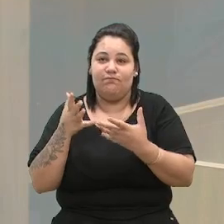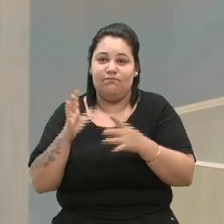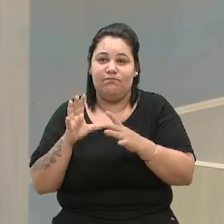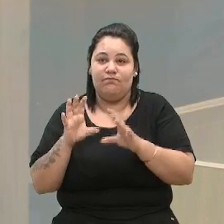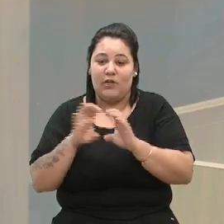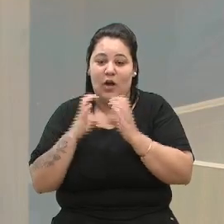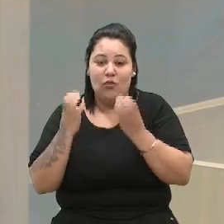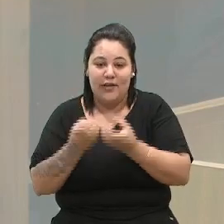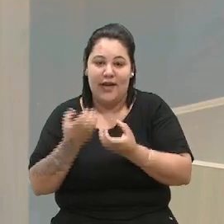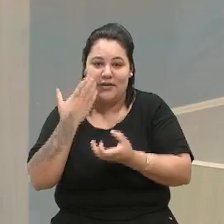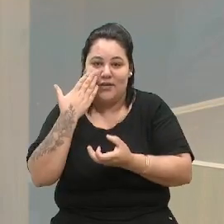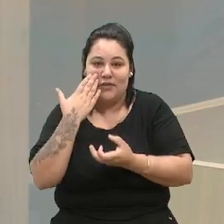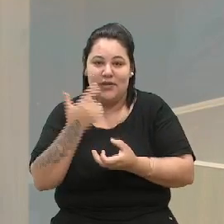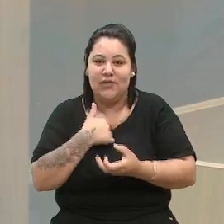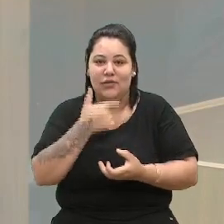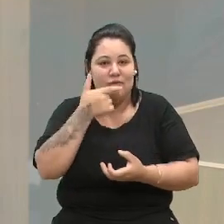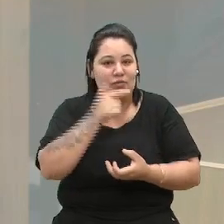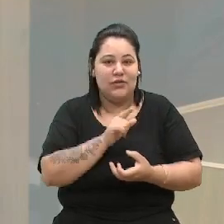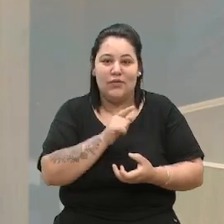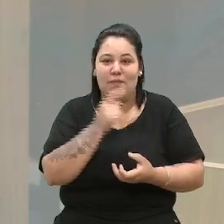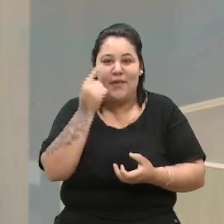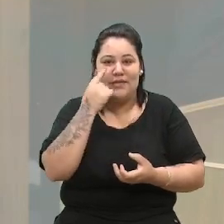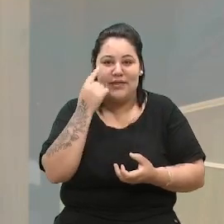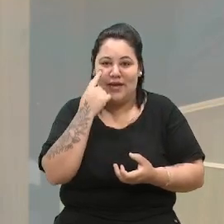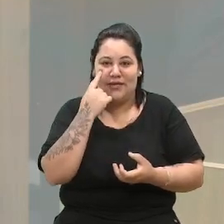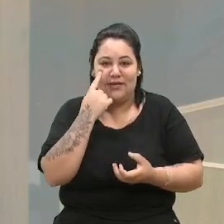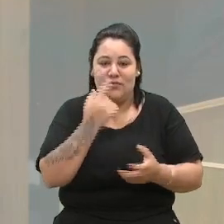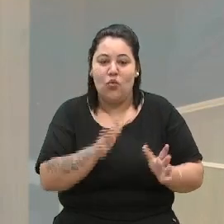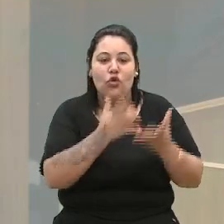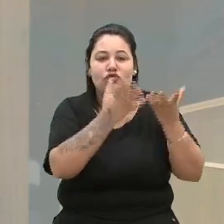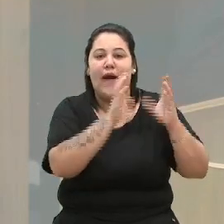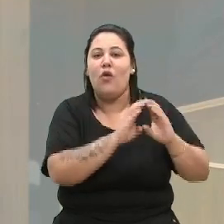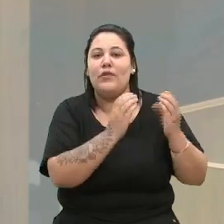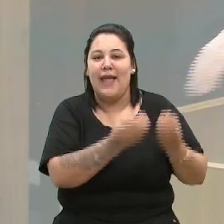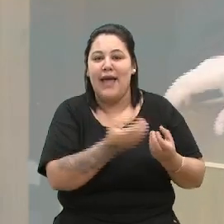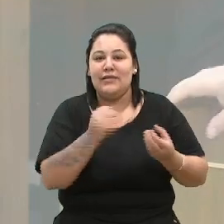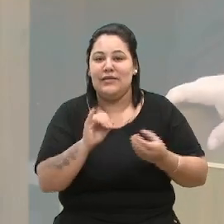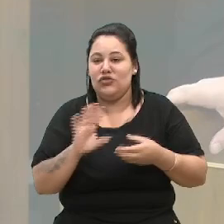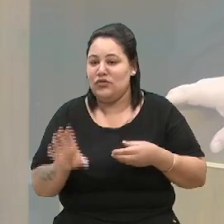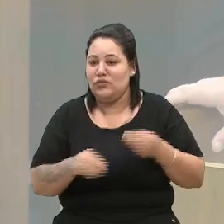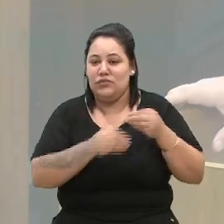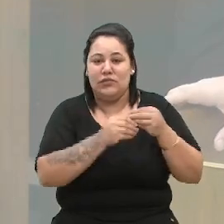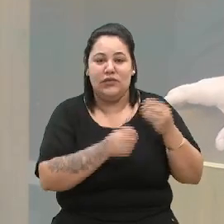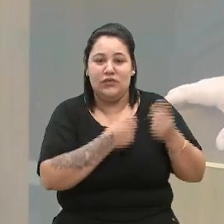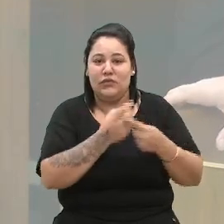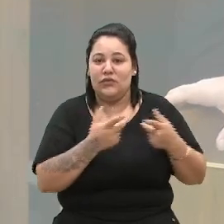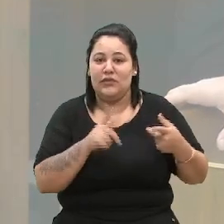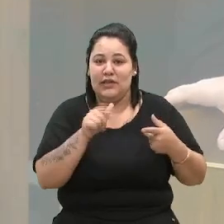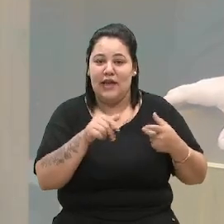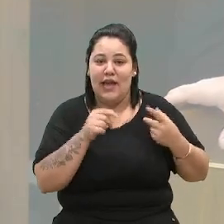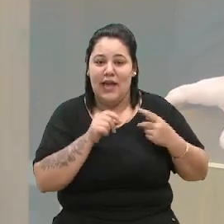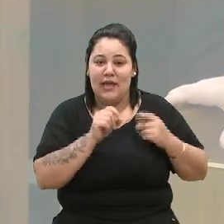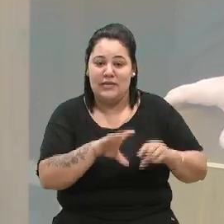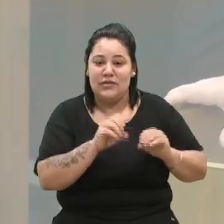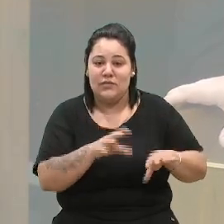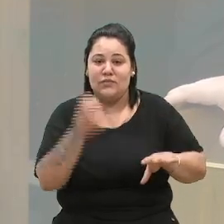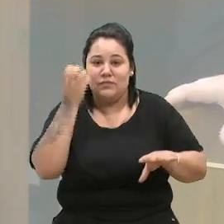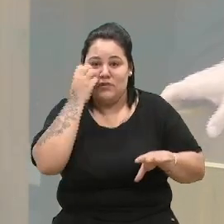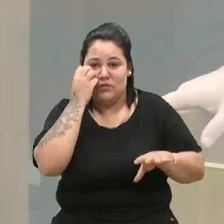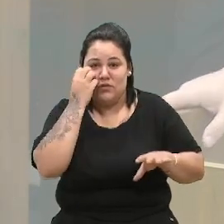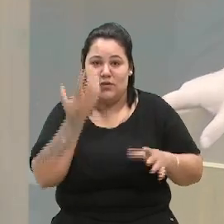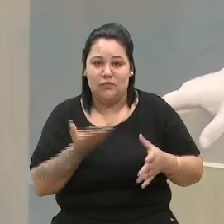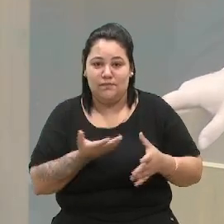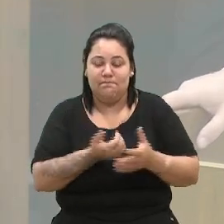não consigo pensar no engajamento comunitário sem a gente acrescentar algo nesse processo, que é a educação patrimonial.